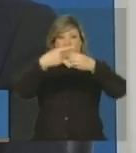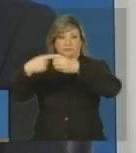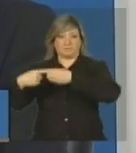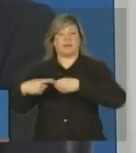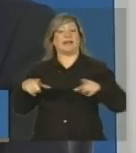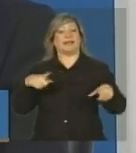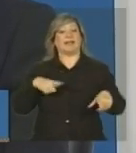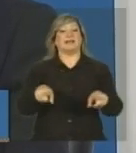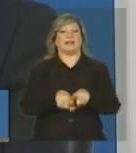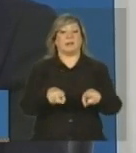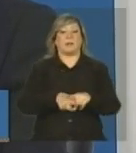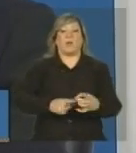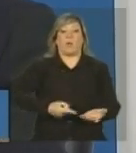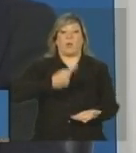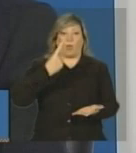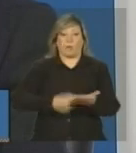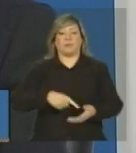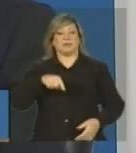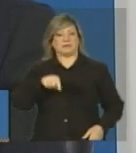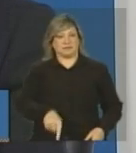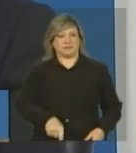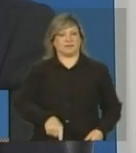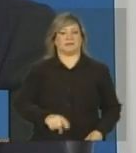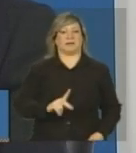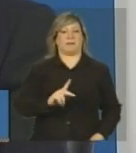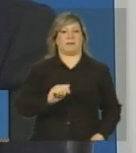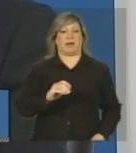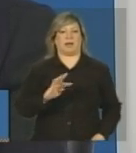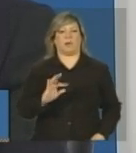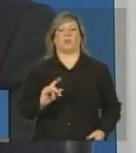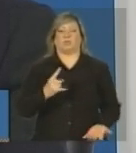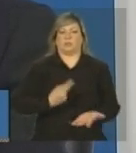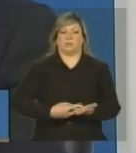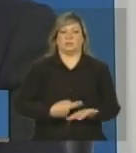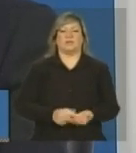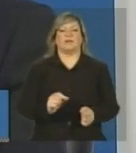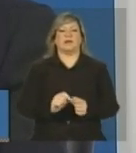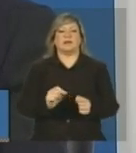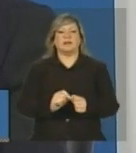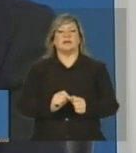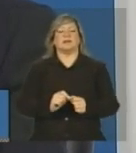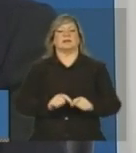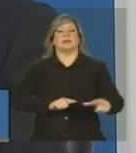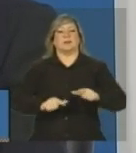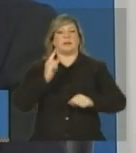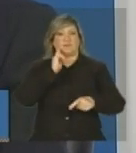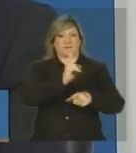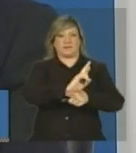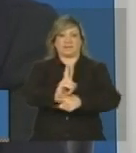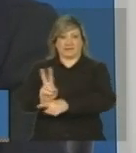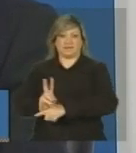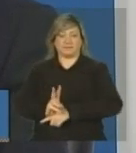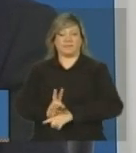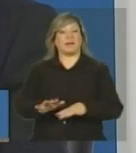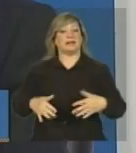têm o compromisso, né, nesse pacto, com a realização de atividades de fiscalização.